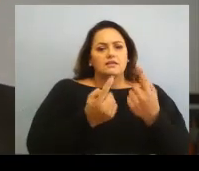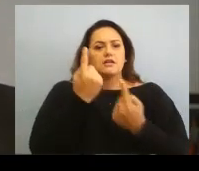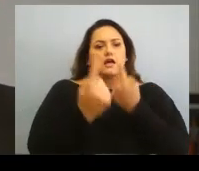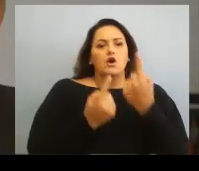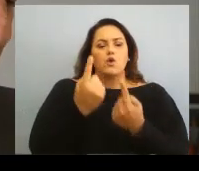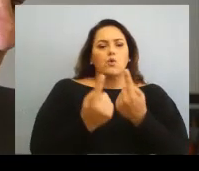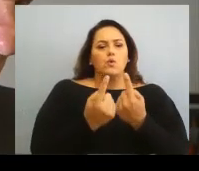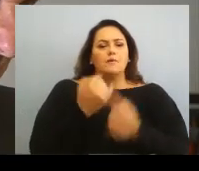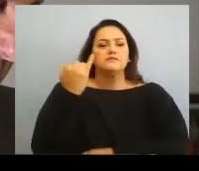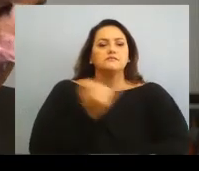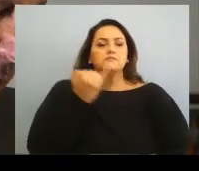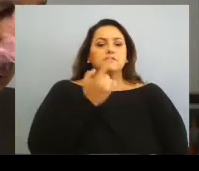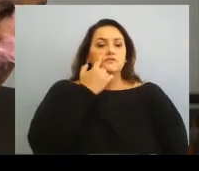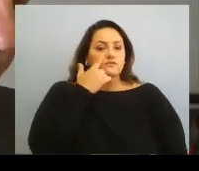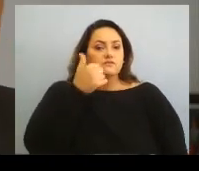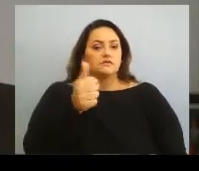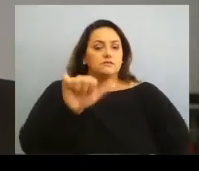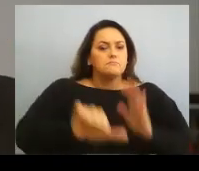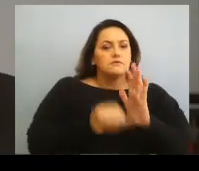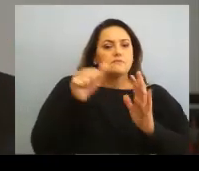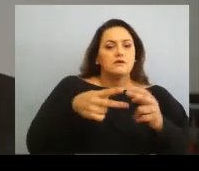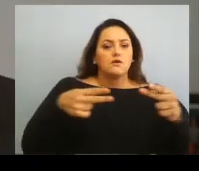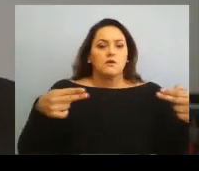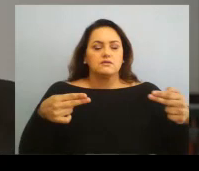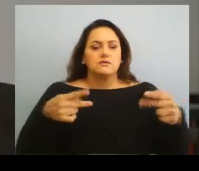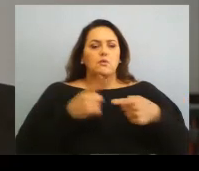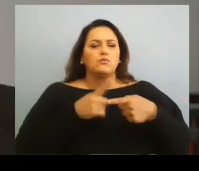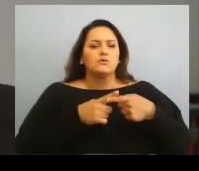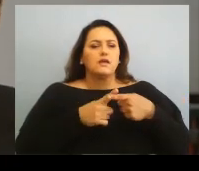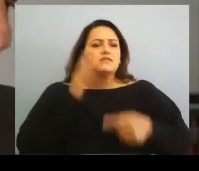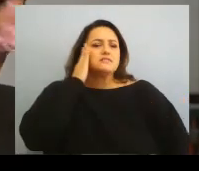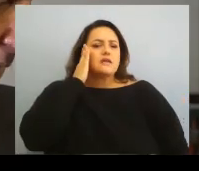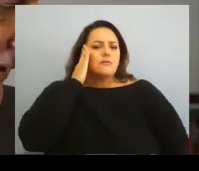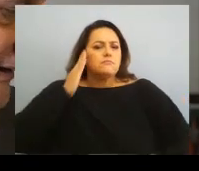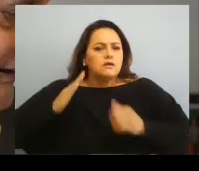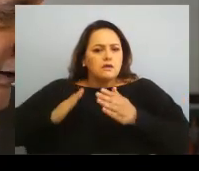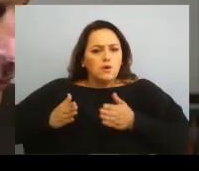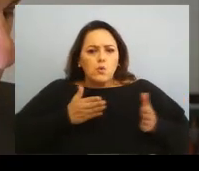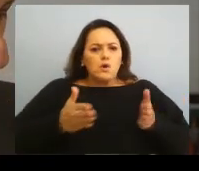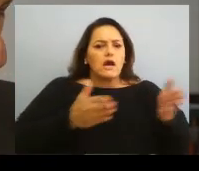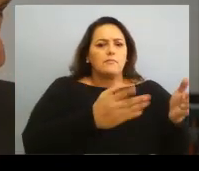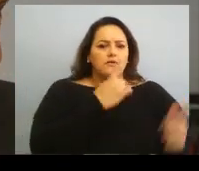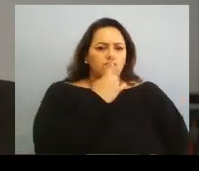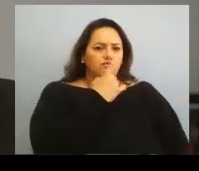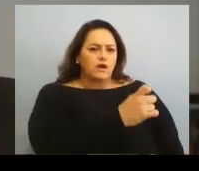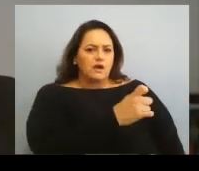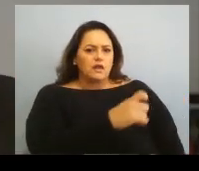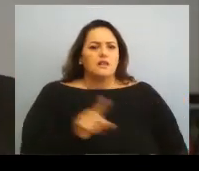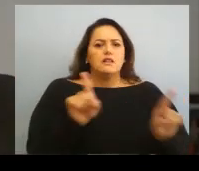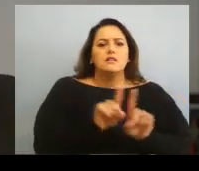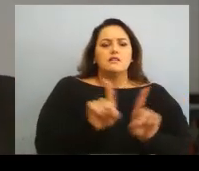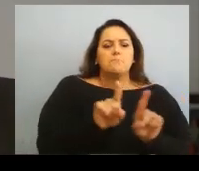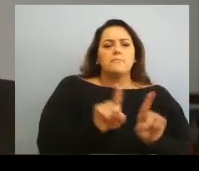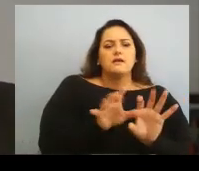importantes vantagens. Primeiro, no que se refere à rastreabilidade dos resíduos. Segundo, vai